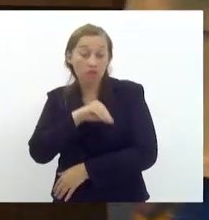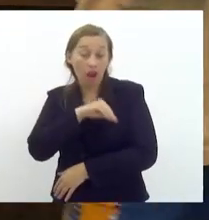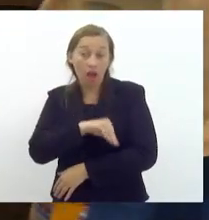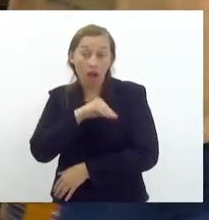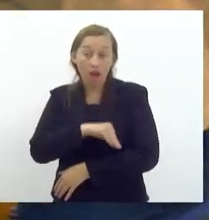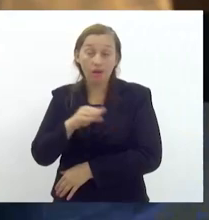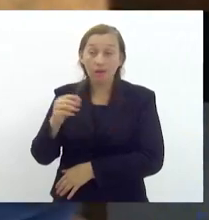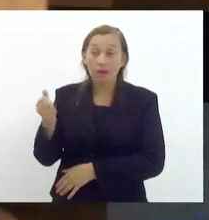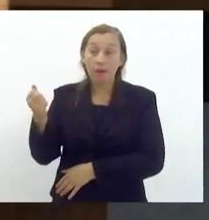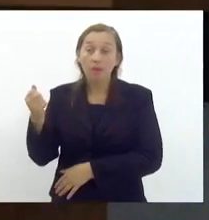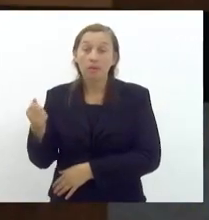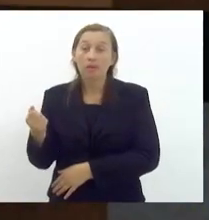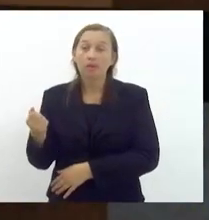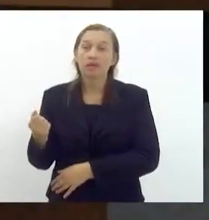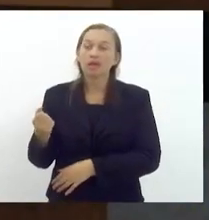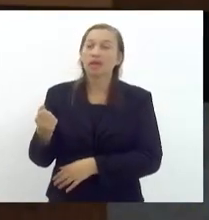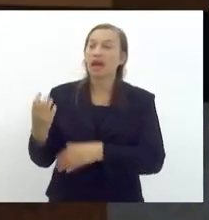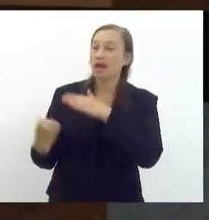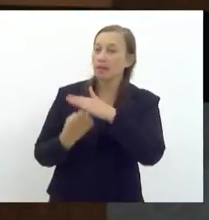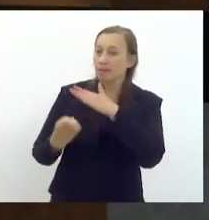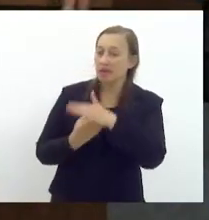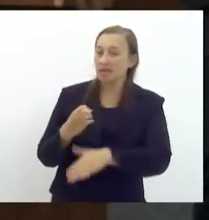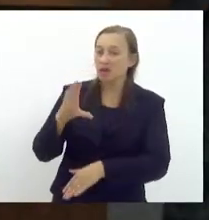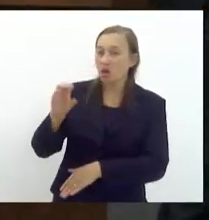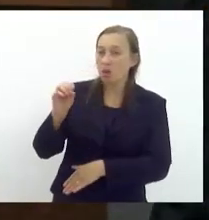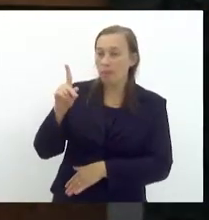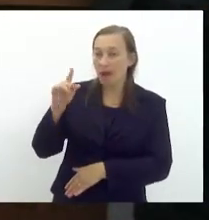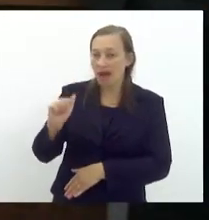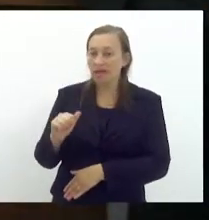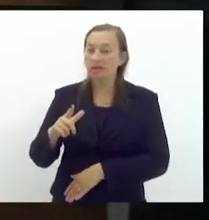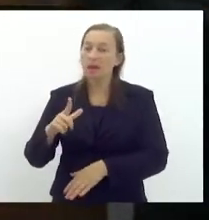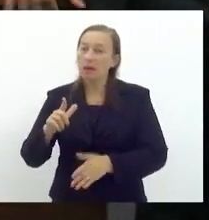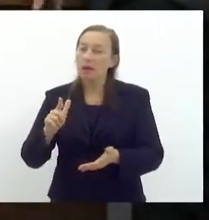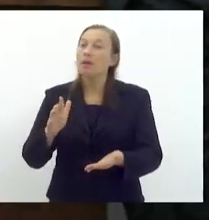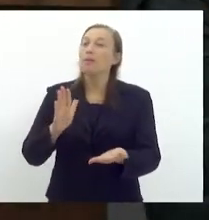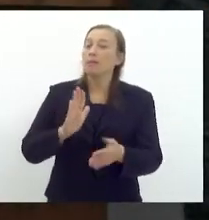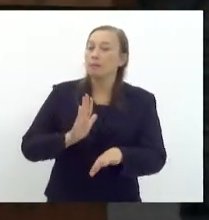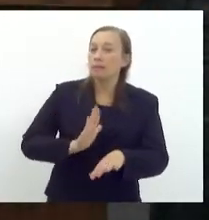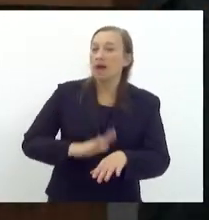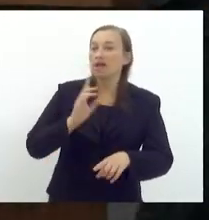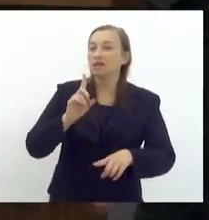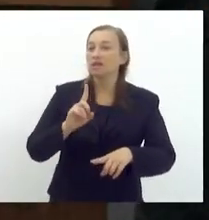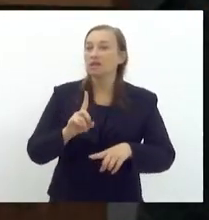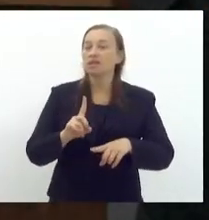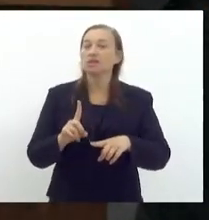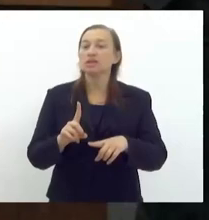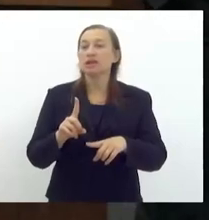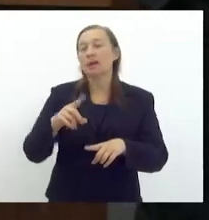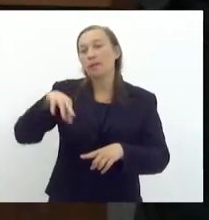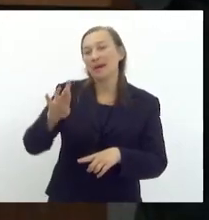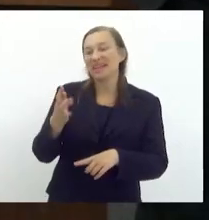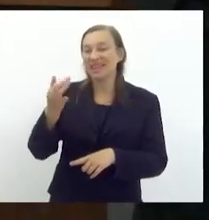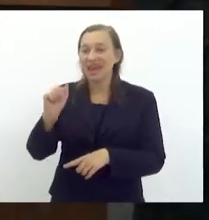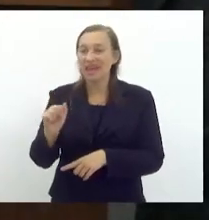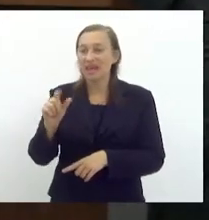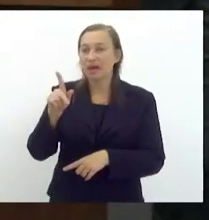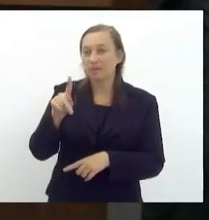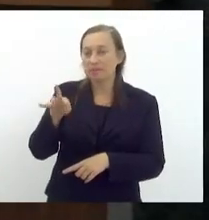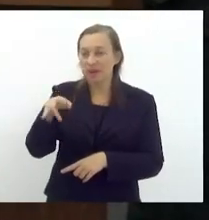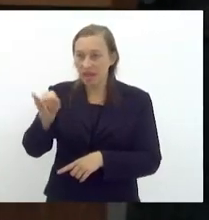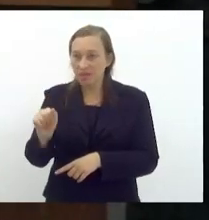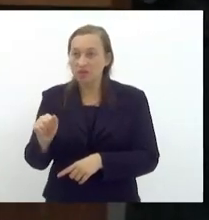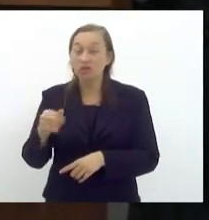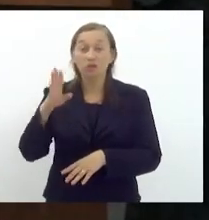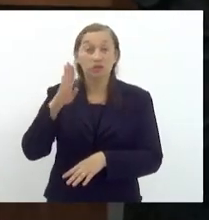com isso tenha mais matéria-prima e possa produzir mais emprego no município de Pádua e tem um problema mais grave ainda nos